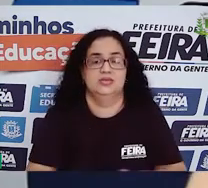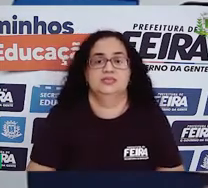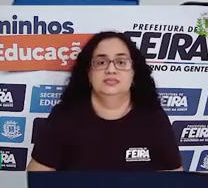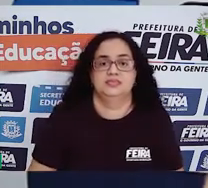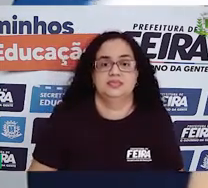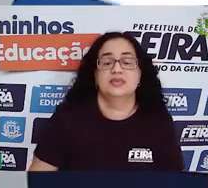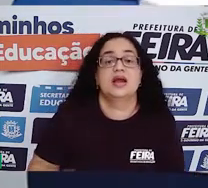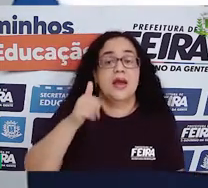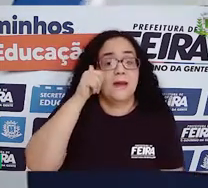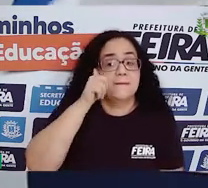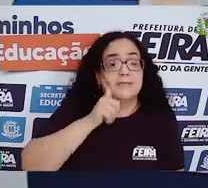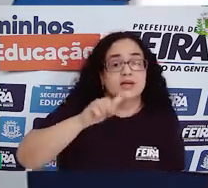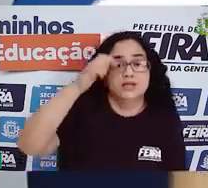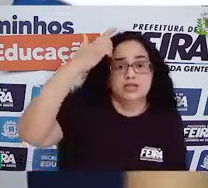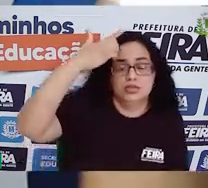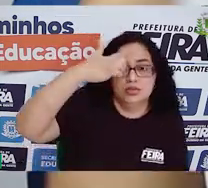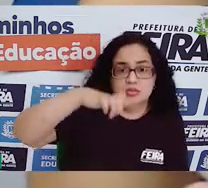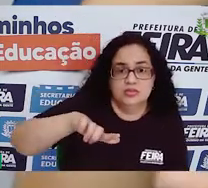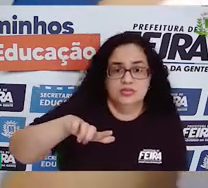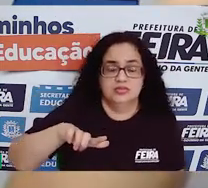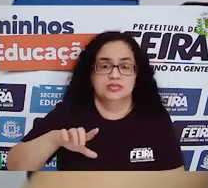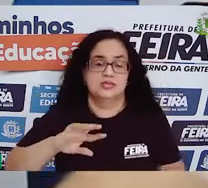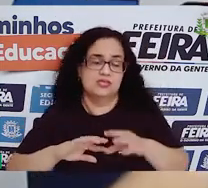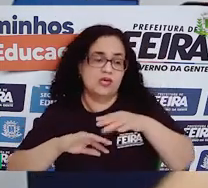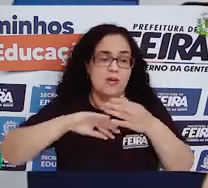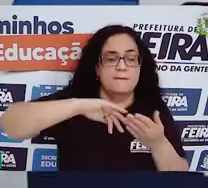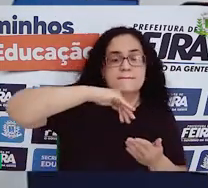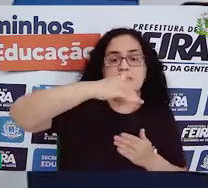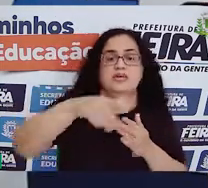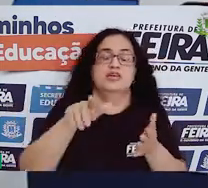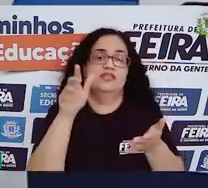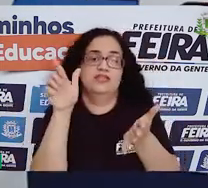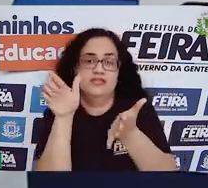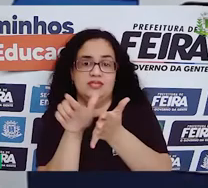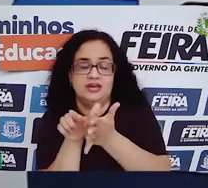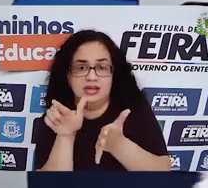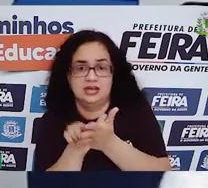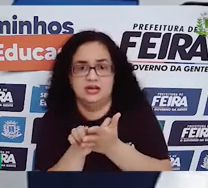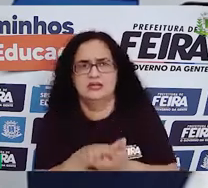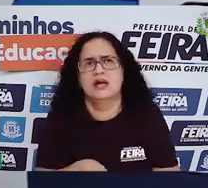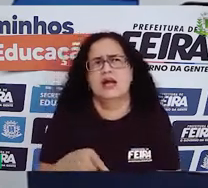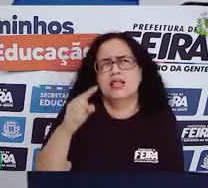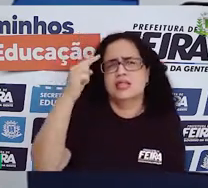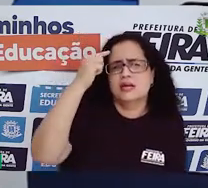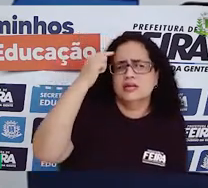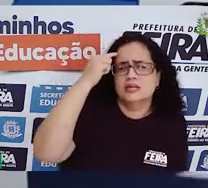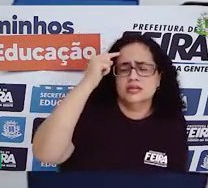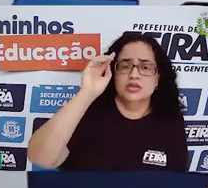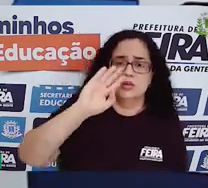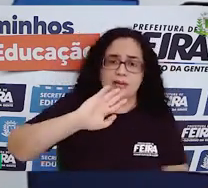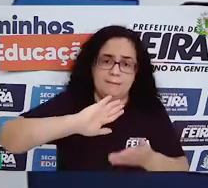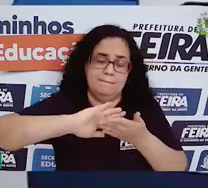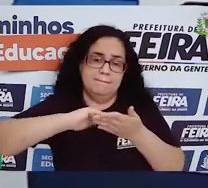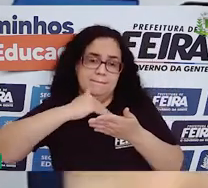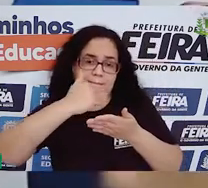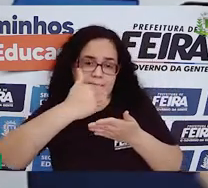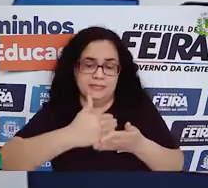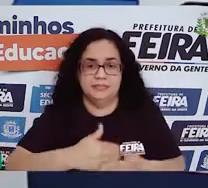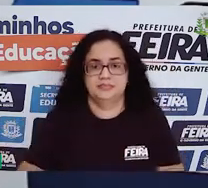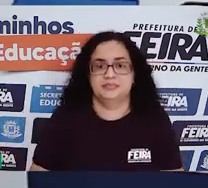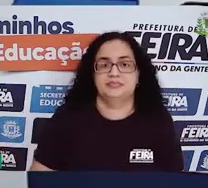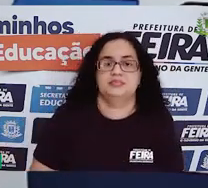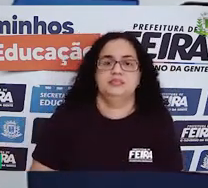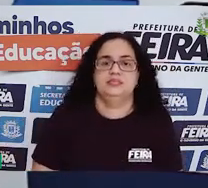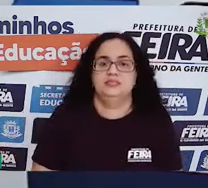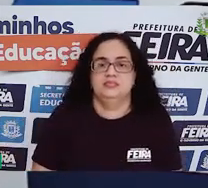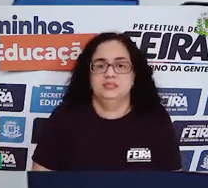Então a menina novamente pegou, movimentou a folha e resolveu dobrar mais uma vez no